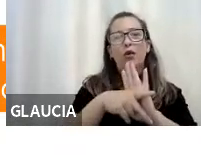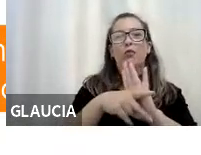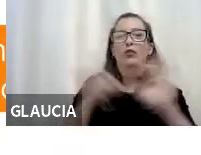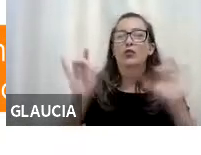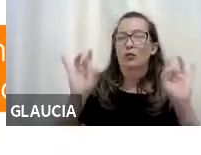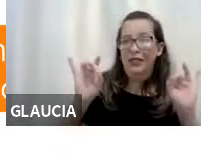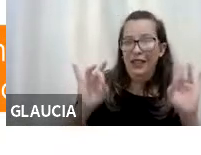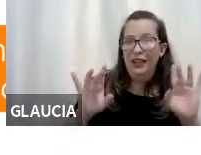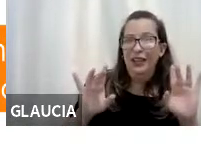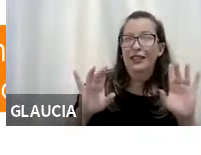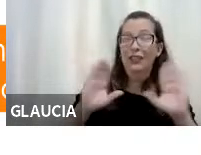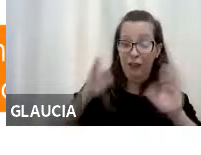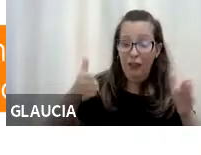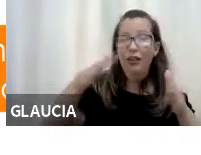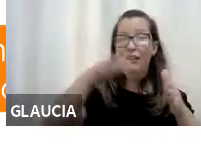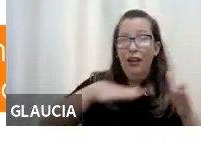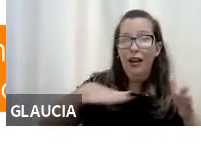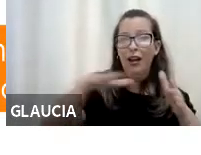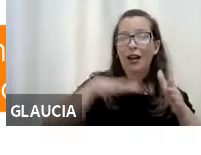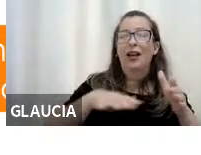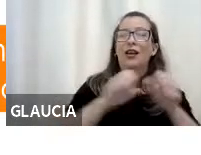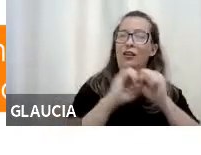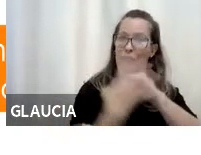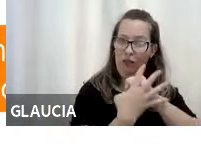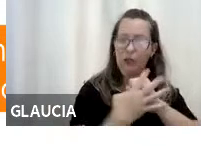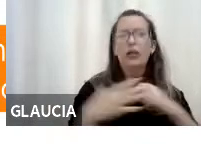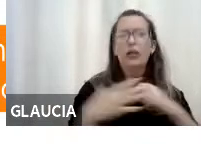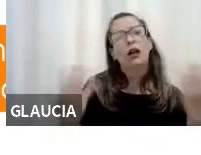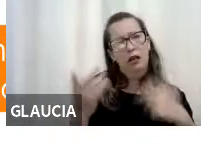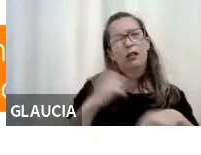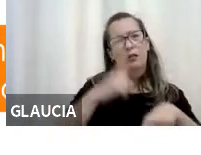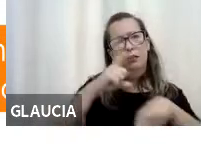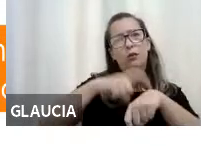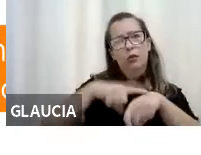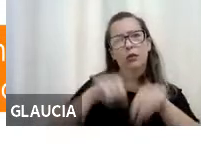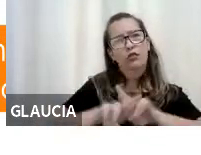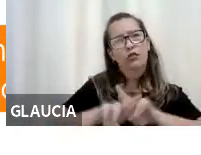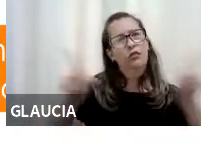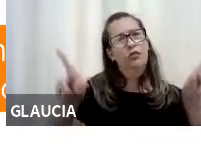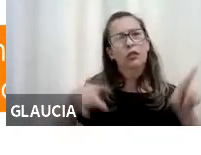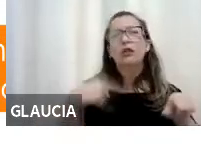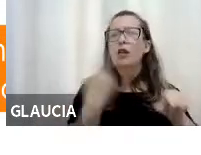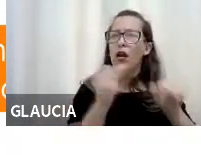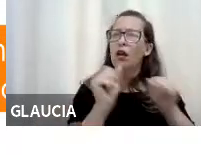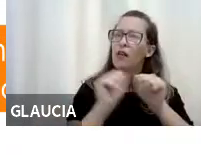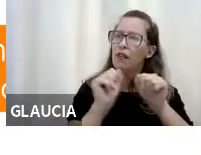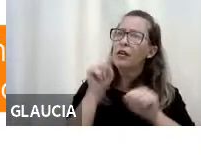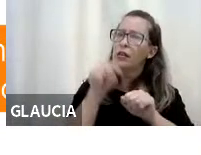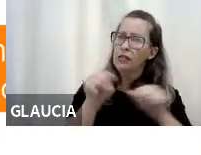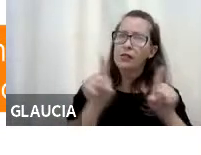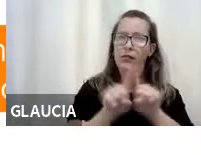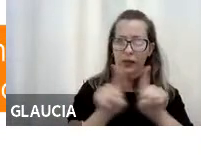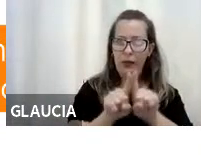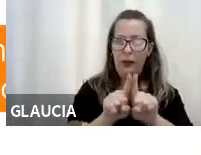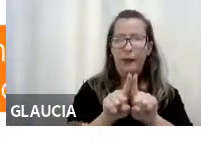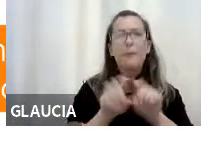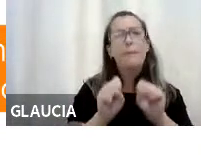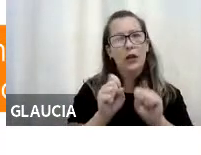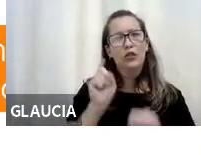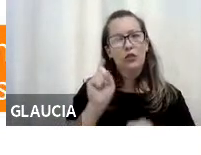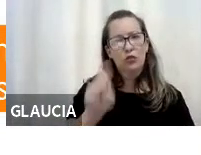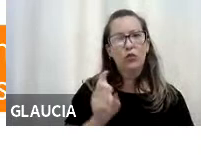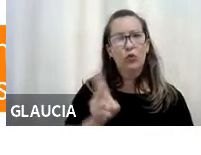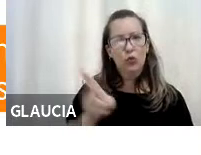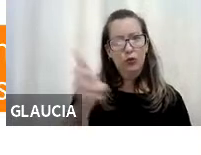Covid-19. A gente está num momento realmente diferenciado, e a gente, inclusive, tem feito isso também. Pode seguir.